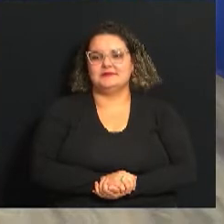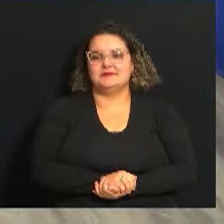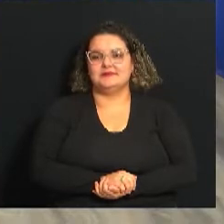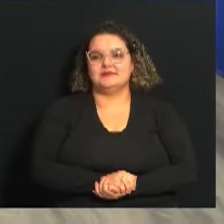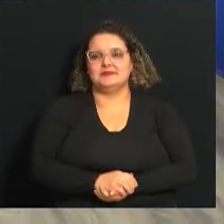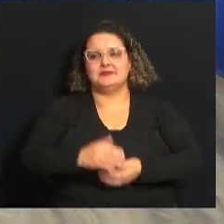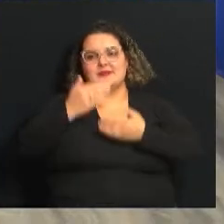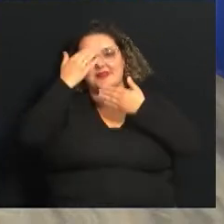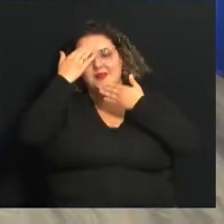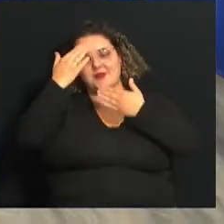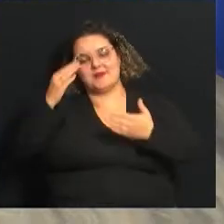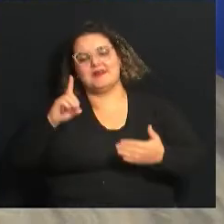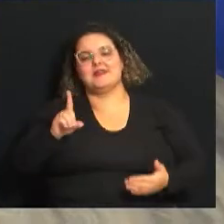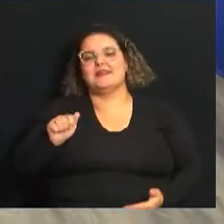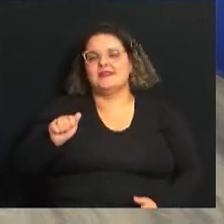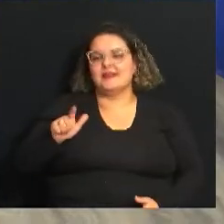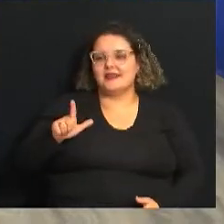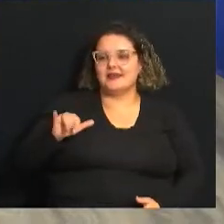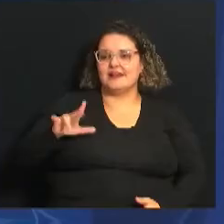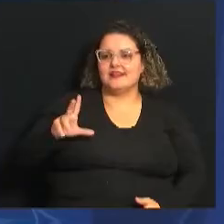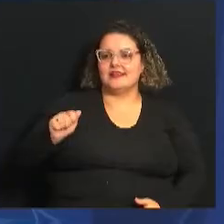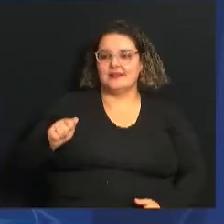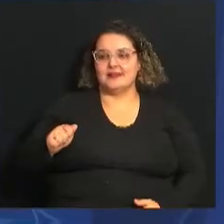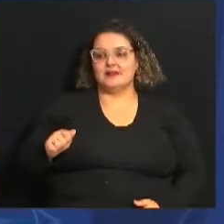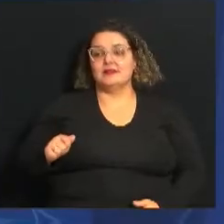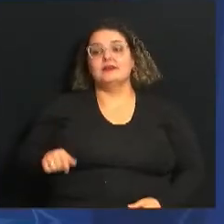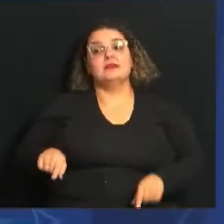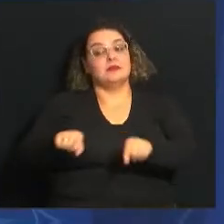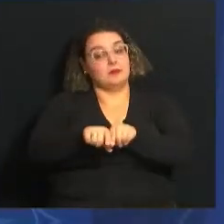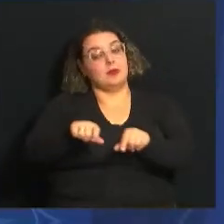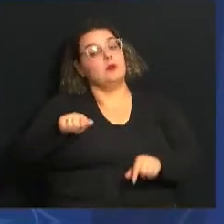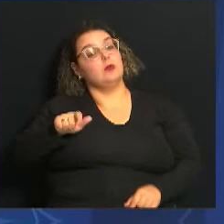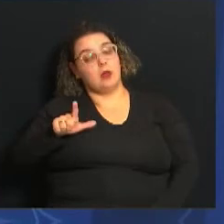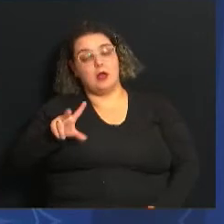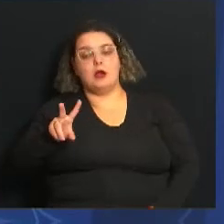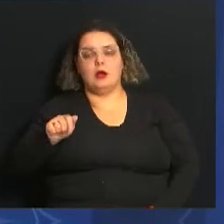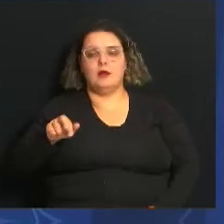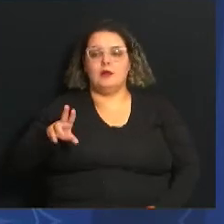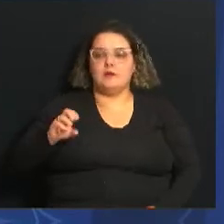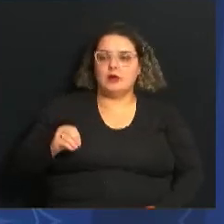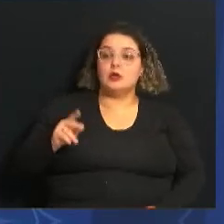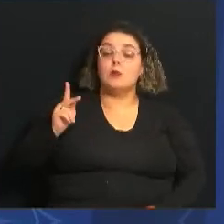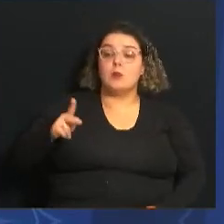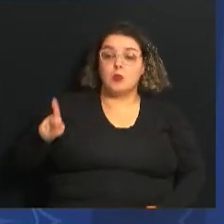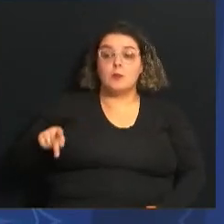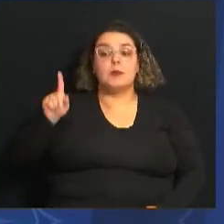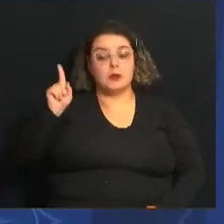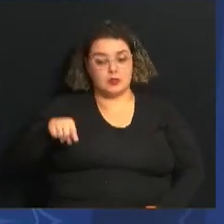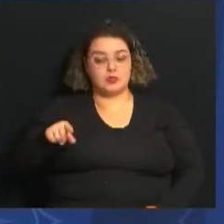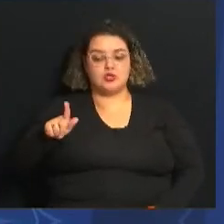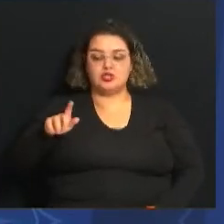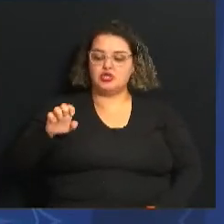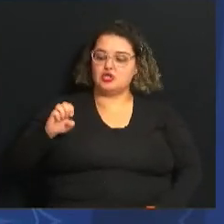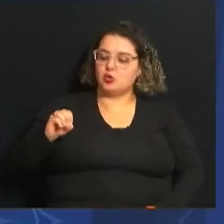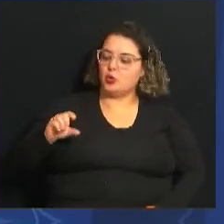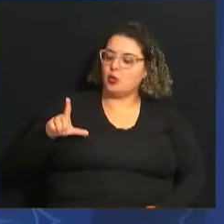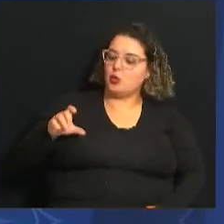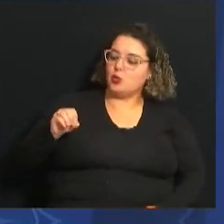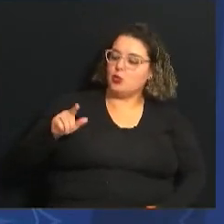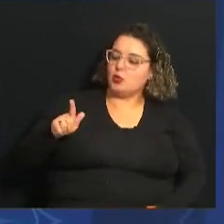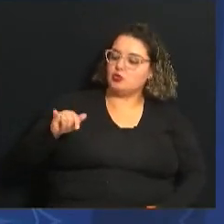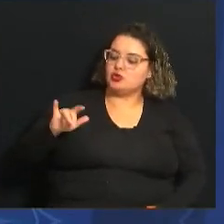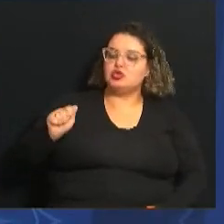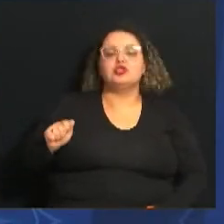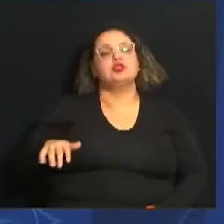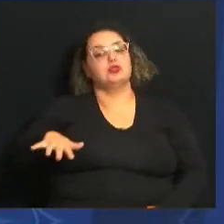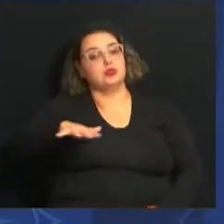Muito obrigado, Dalila Pereira, e também ao Álvaro Crosta, né? Ele que é professor titular de Geologia do Instituto de